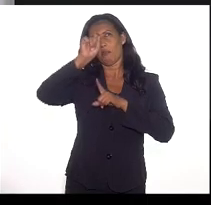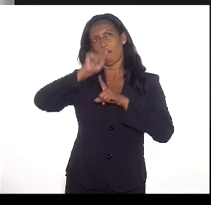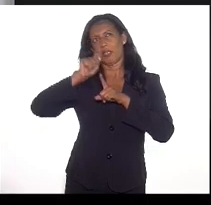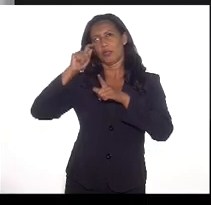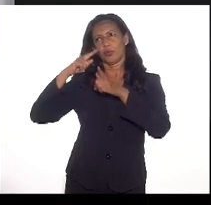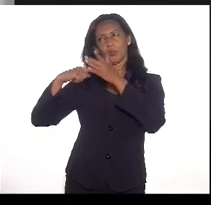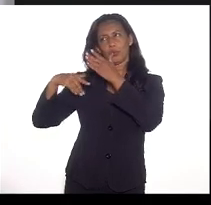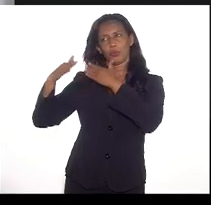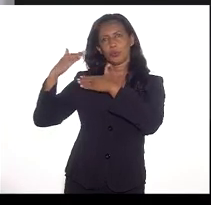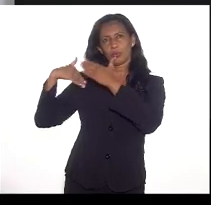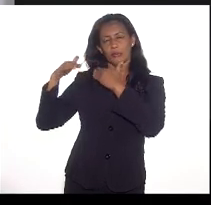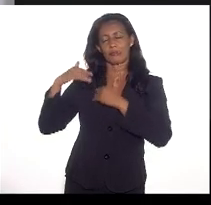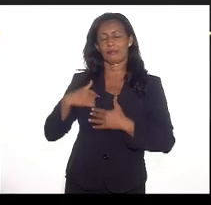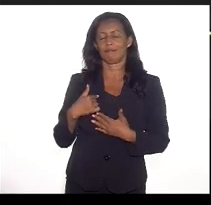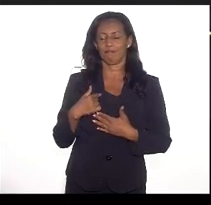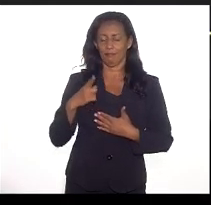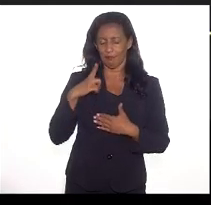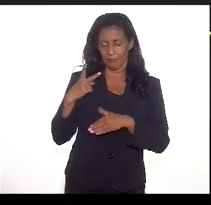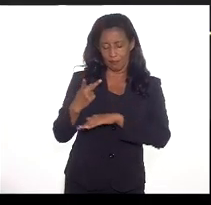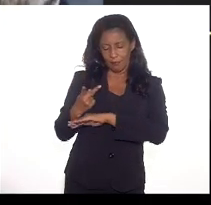tenho procurado,